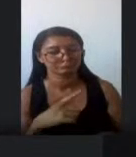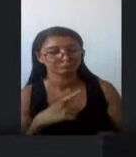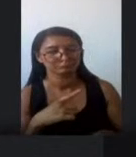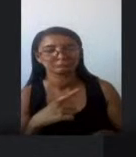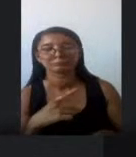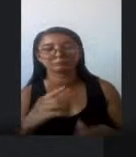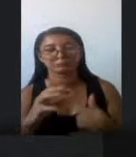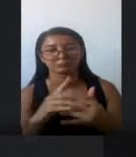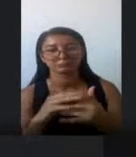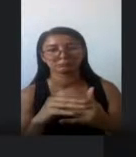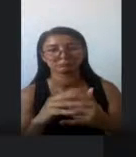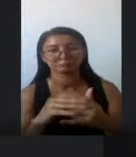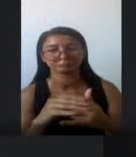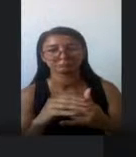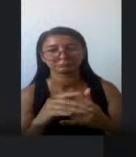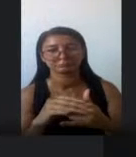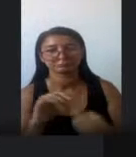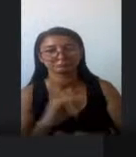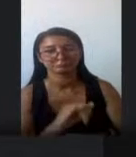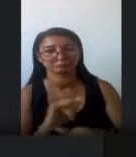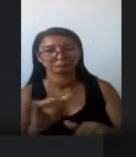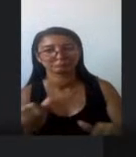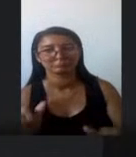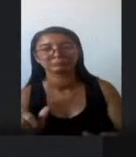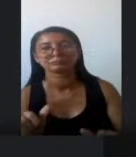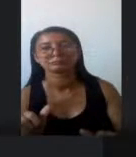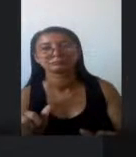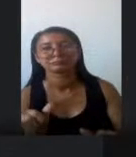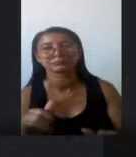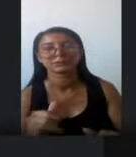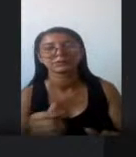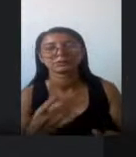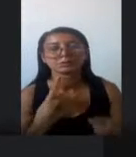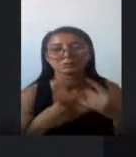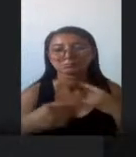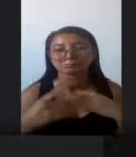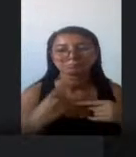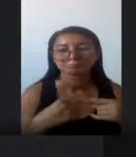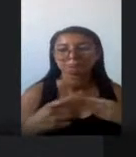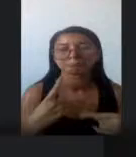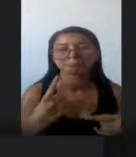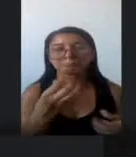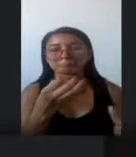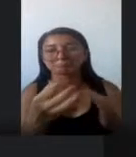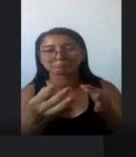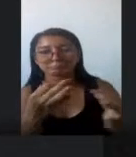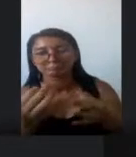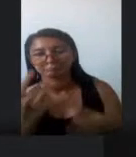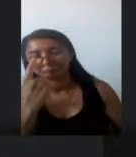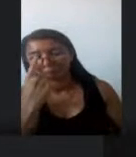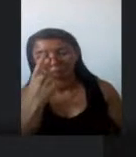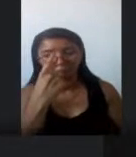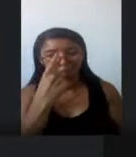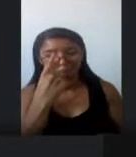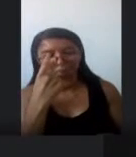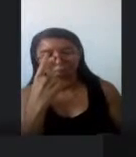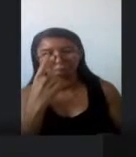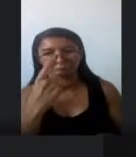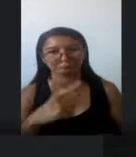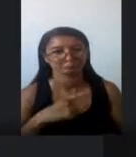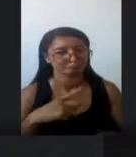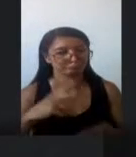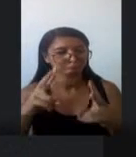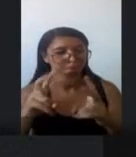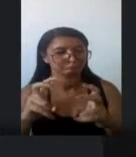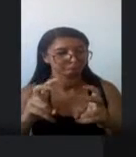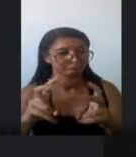YouTube, e sintam-se à vontade para estar colocando comentários, dúvidas, né? Eu acho que é um tema bastante